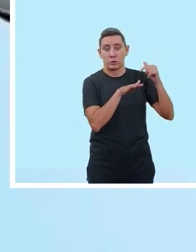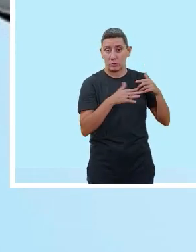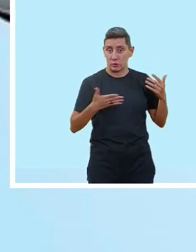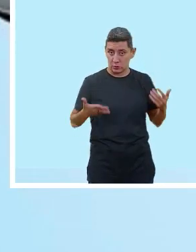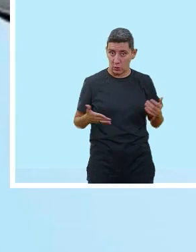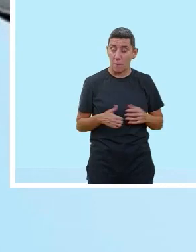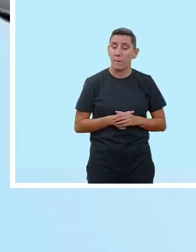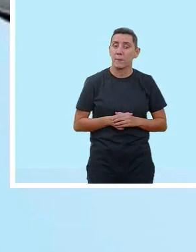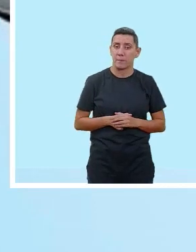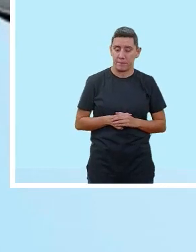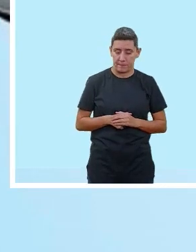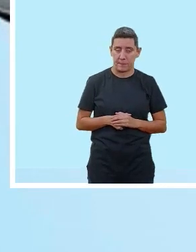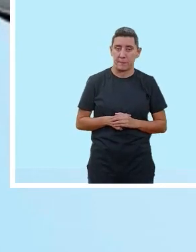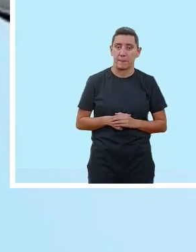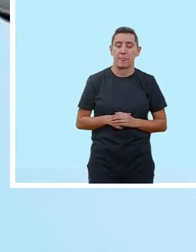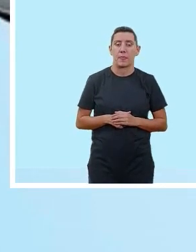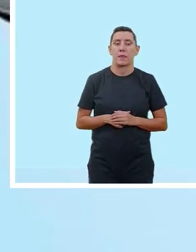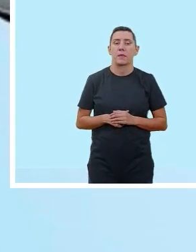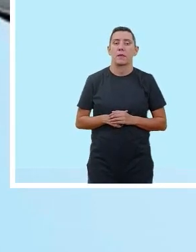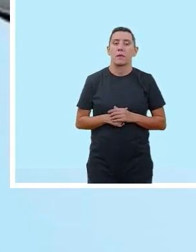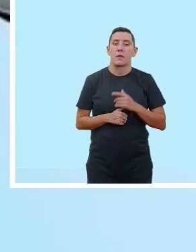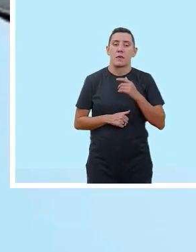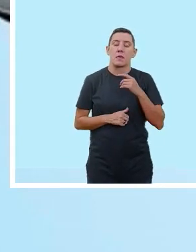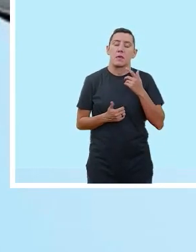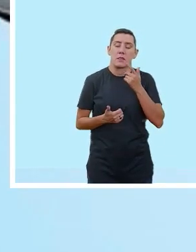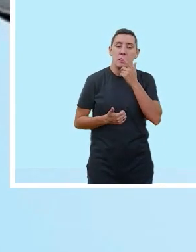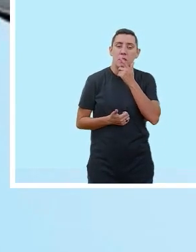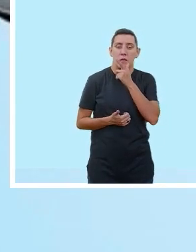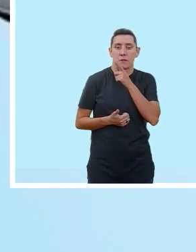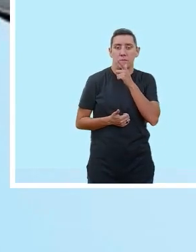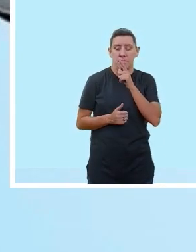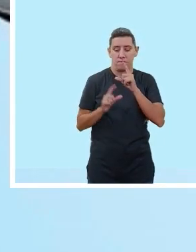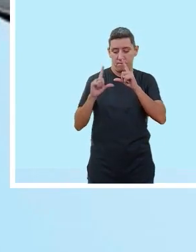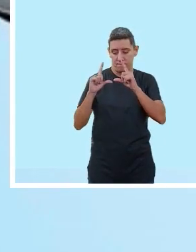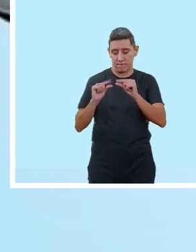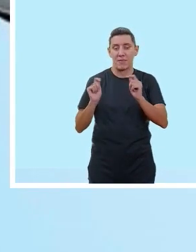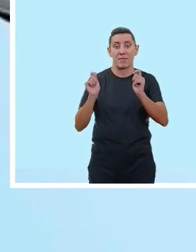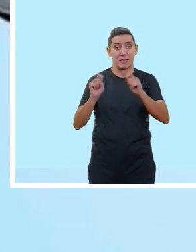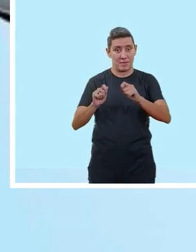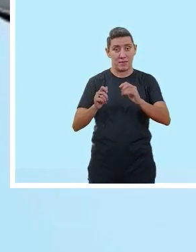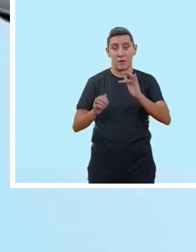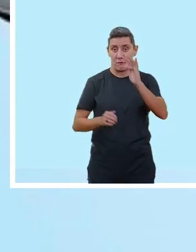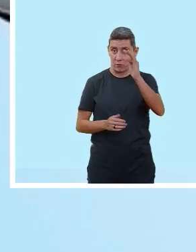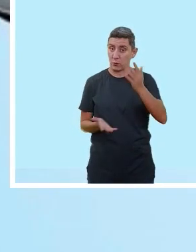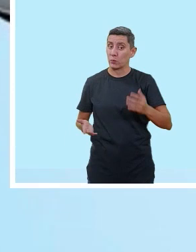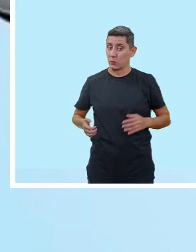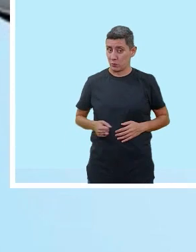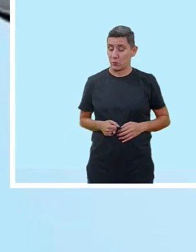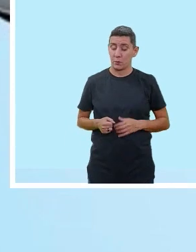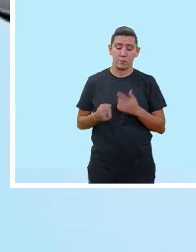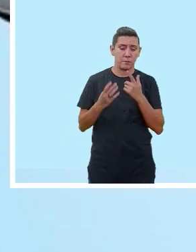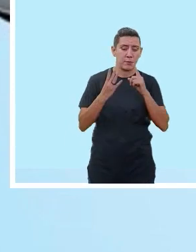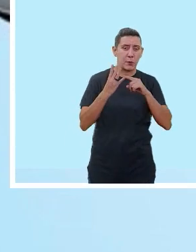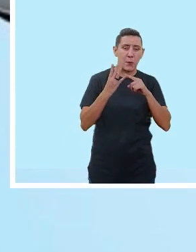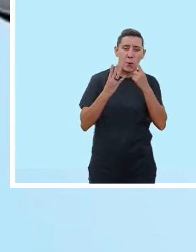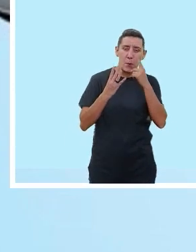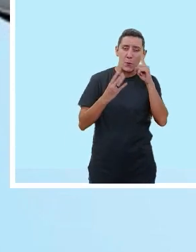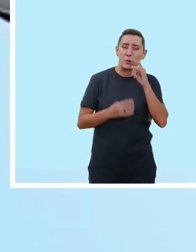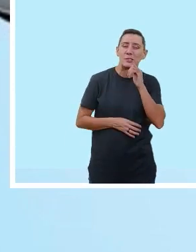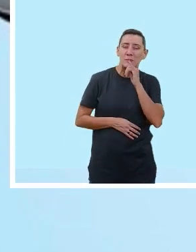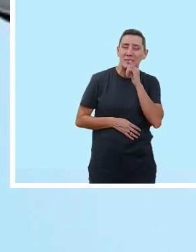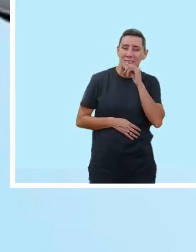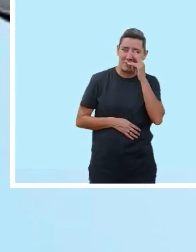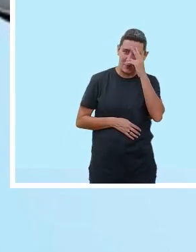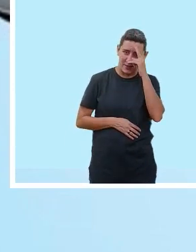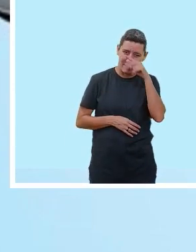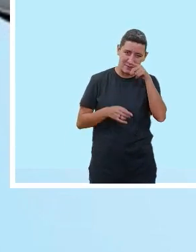redução da emissão de gases de efeito estufa. E o último que eu comentei com vocês, né, que a gente também pode ver, é a